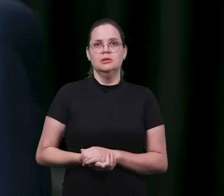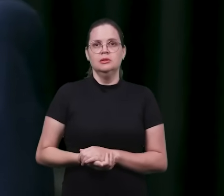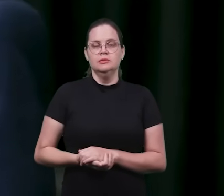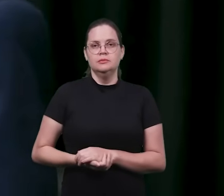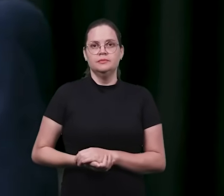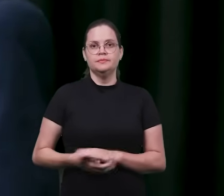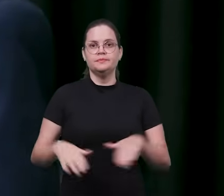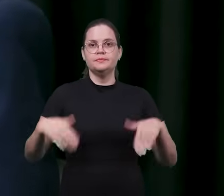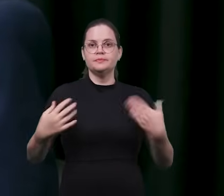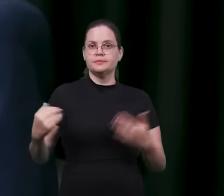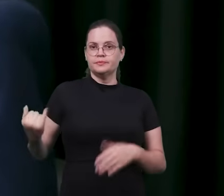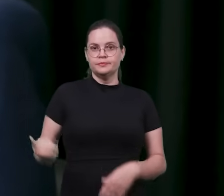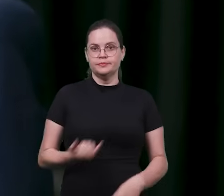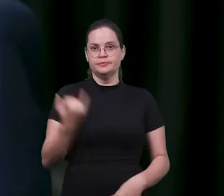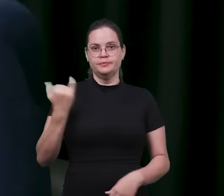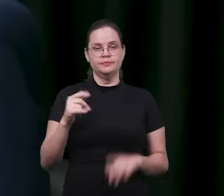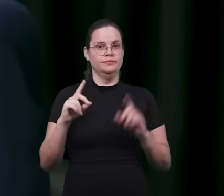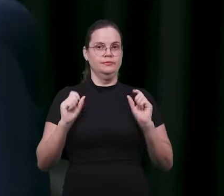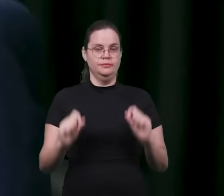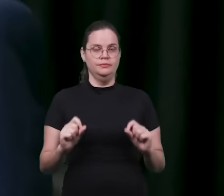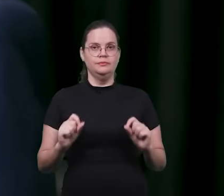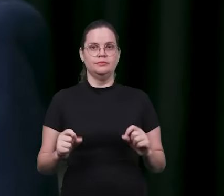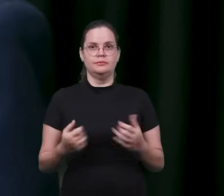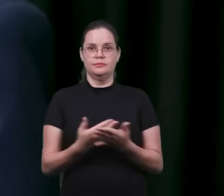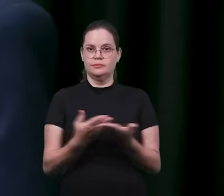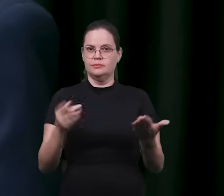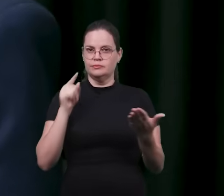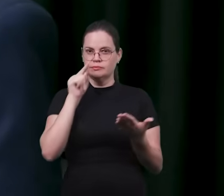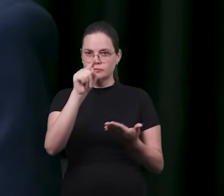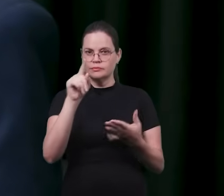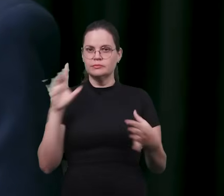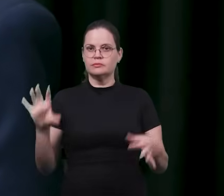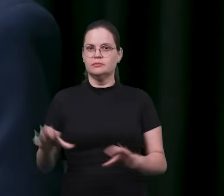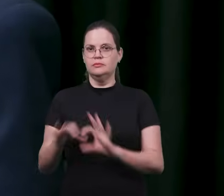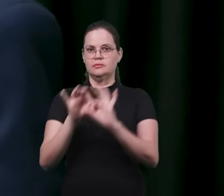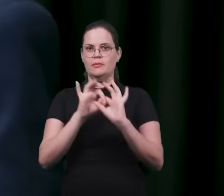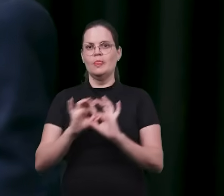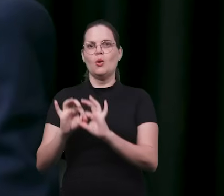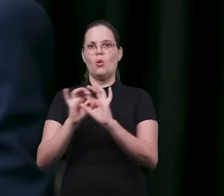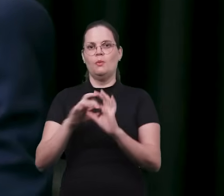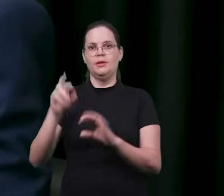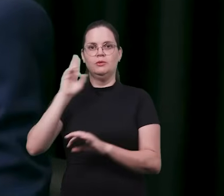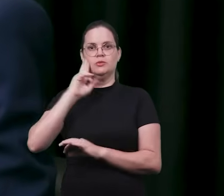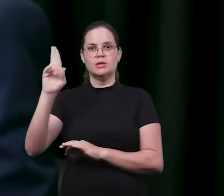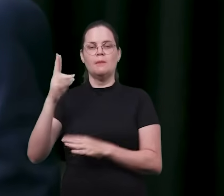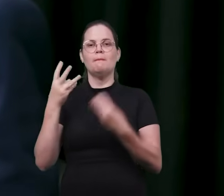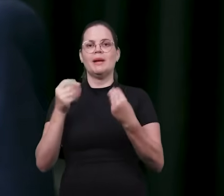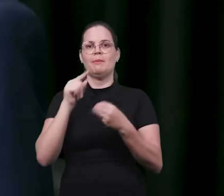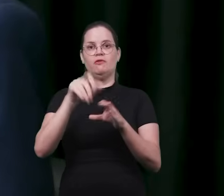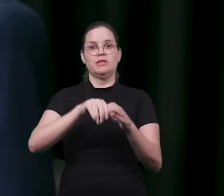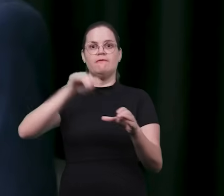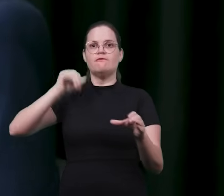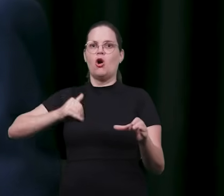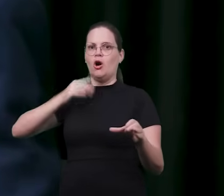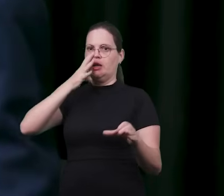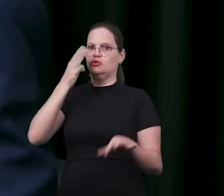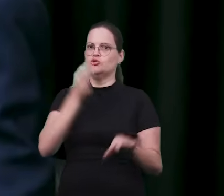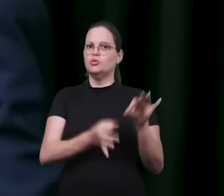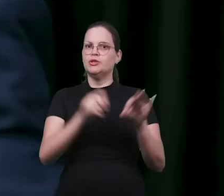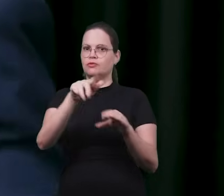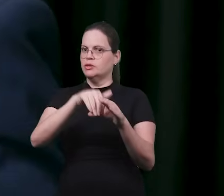o importante é você estar em comunhão com Deus, para você não sofrer esse juízo.